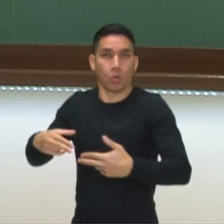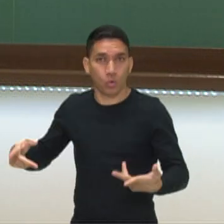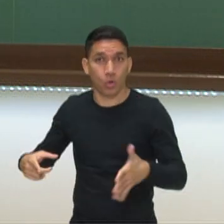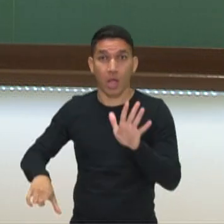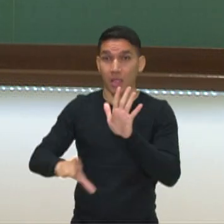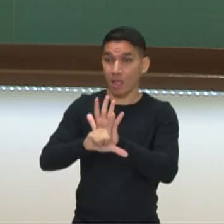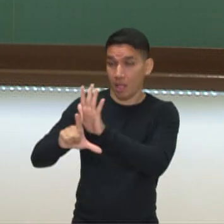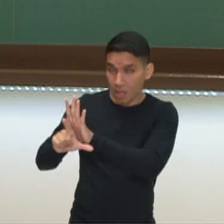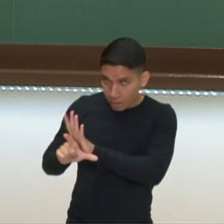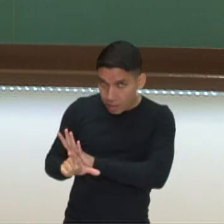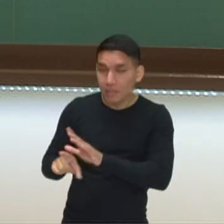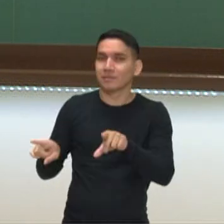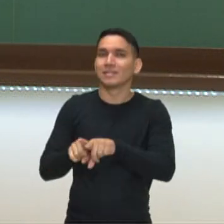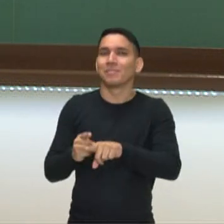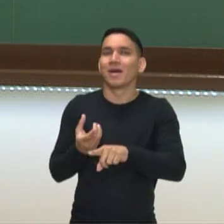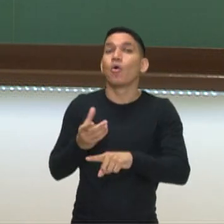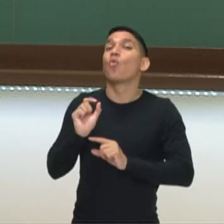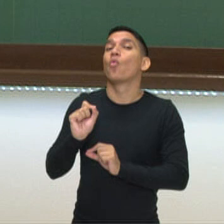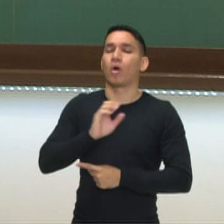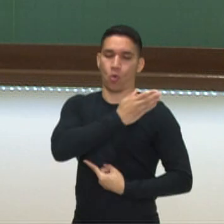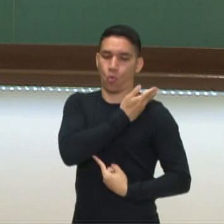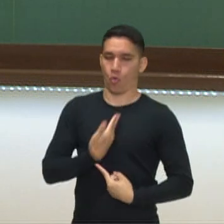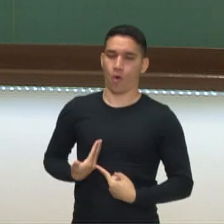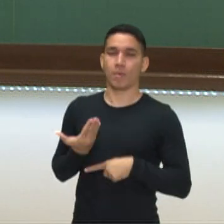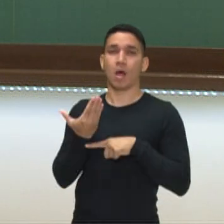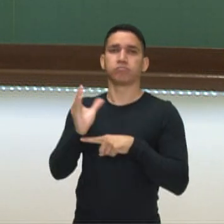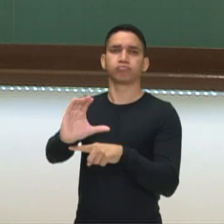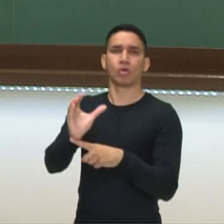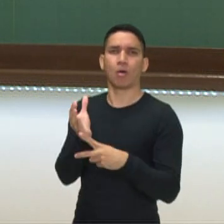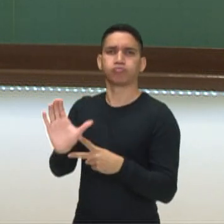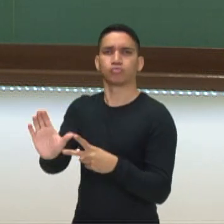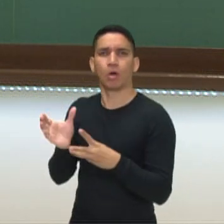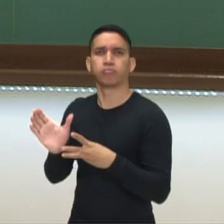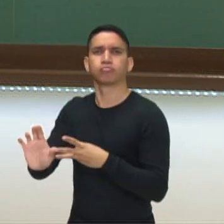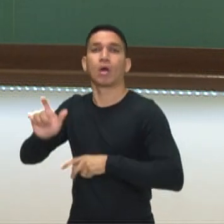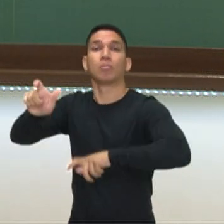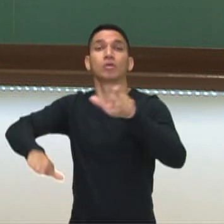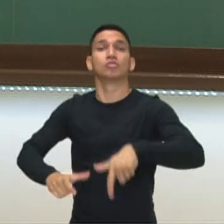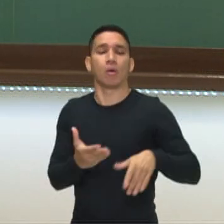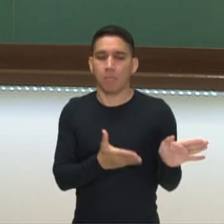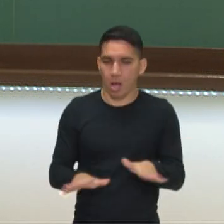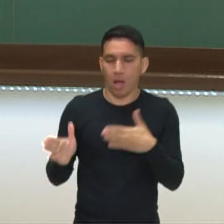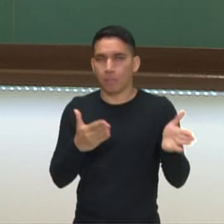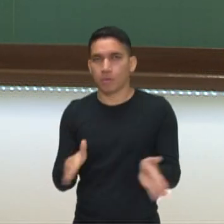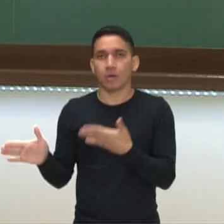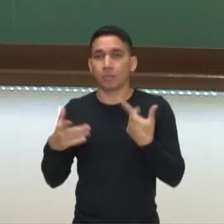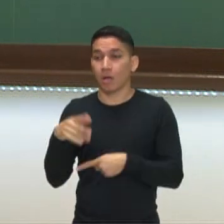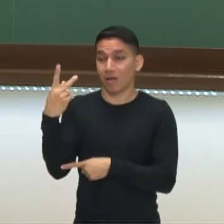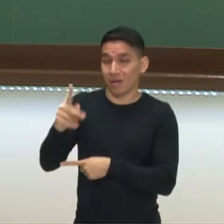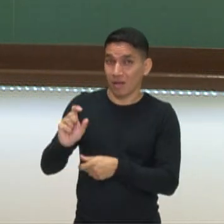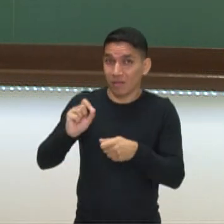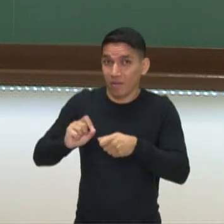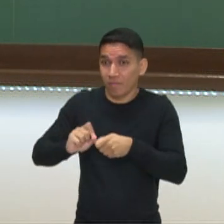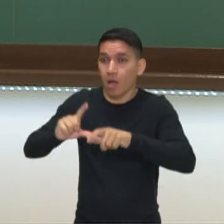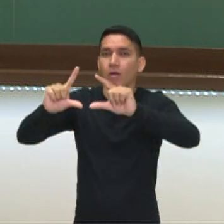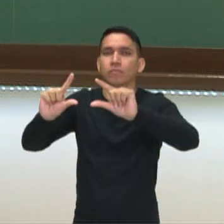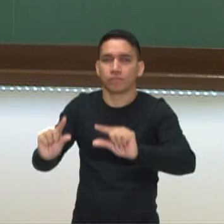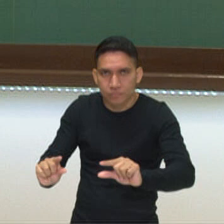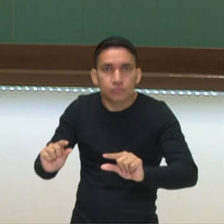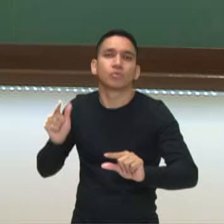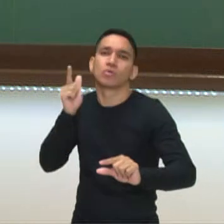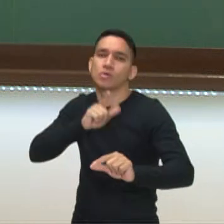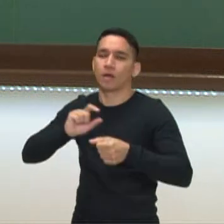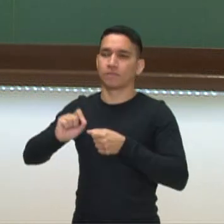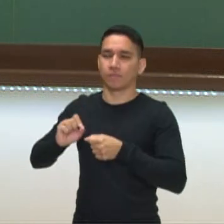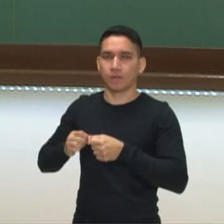com subsídios, ou seja, o governo ajudando financeiramente os produtores para que o custo desses produtos ficassem mais baixos